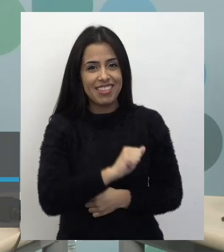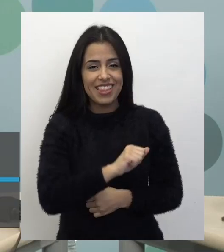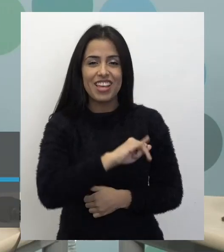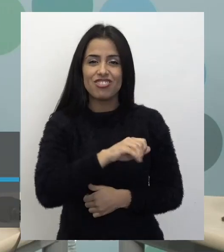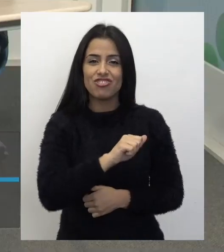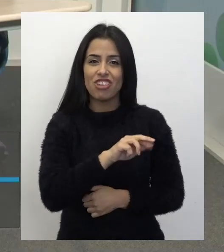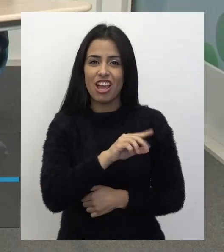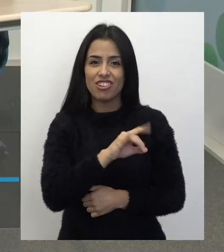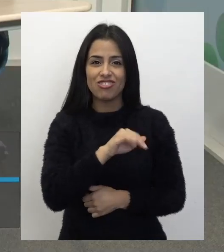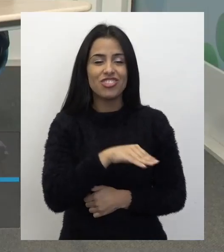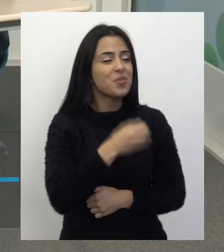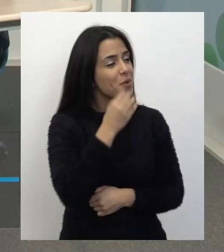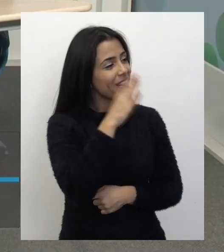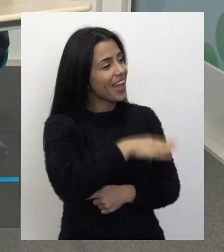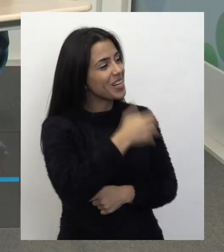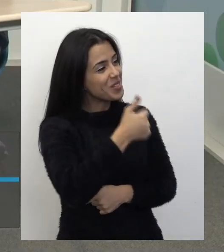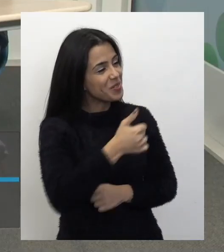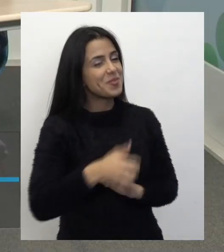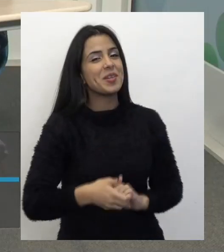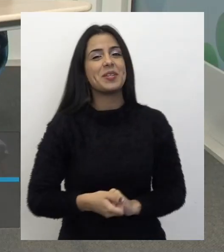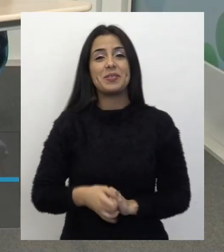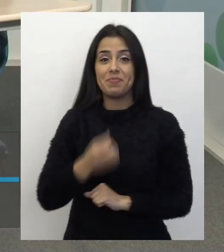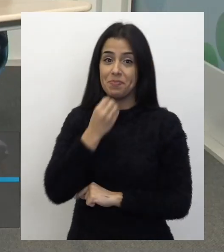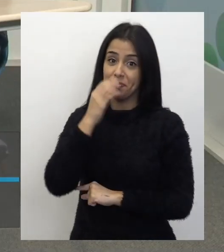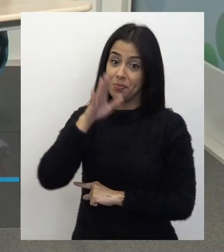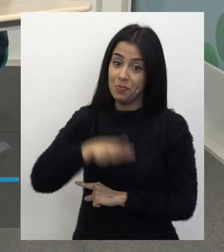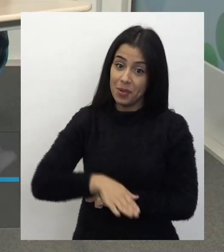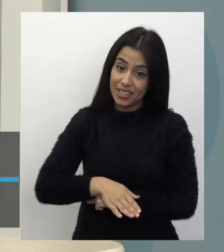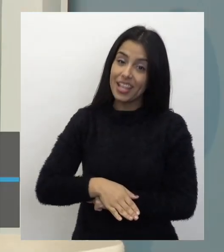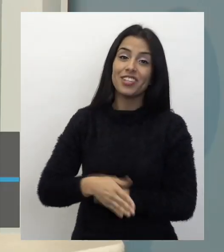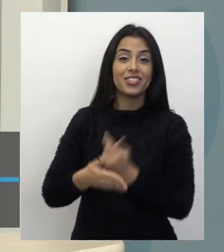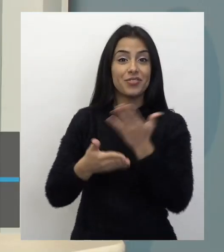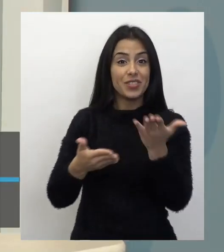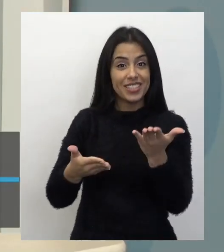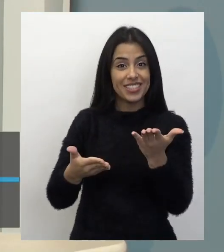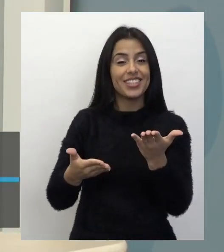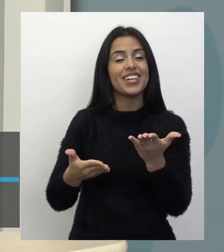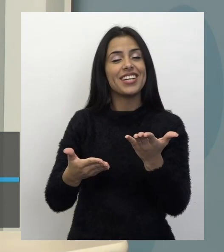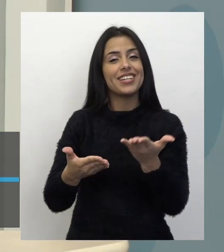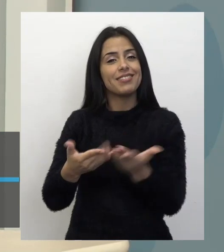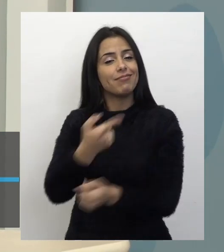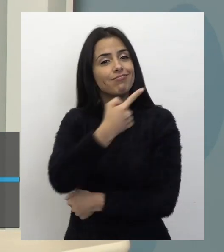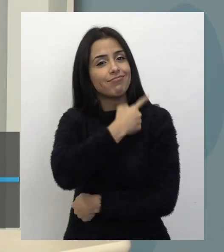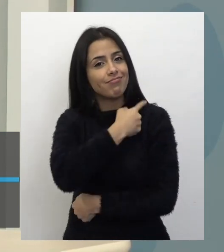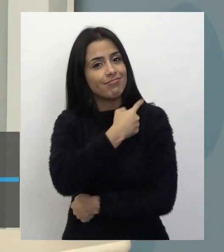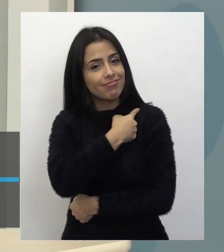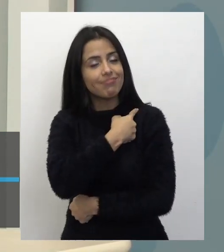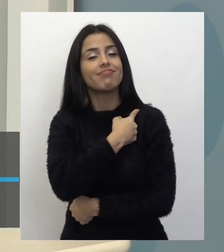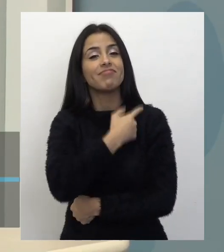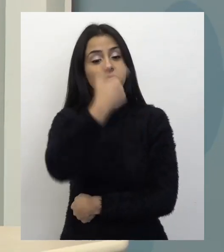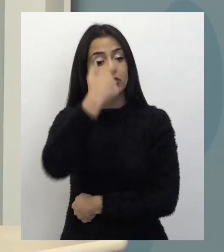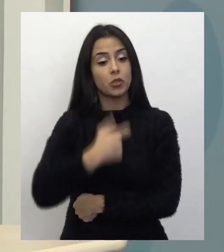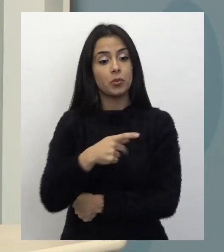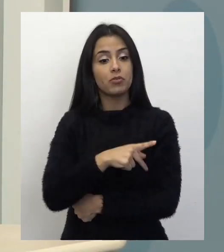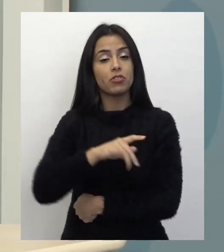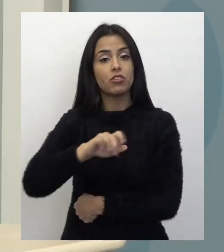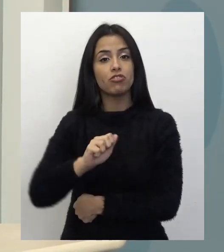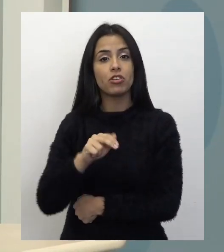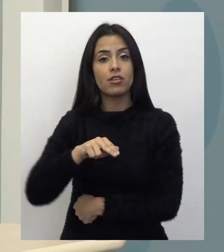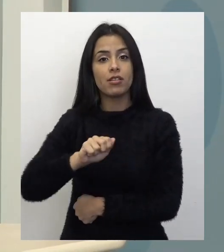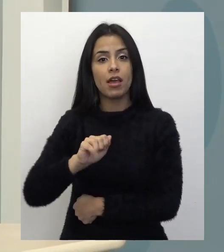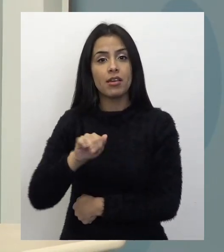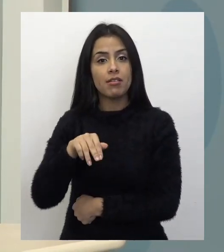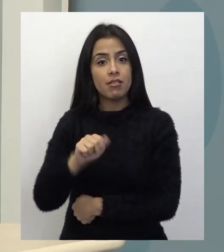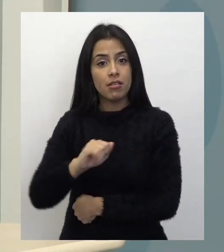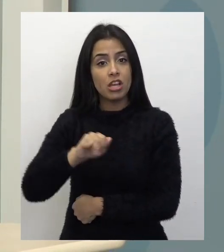tarde, professora Janaína. Boa tarde, professora Luíse. Boa tarde, estudantes da primeira série do ensino médio. Eu sou a professora Janaína Jardim e